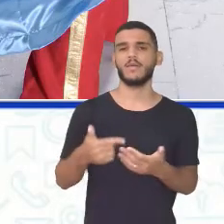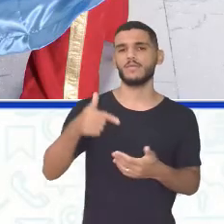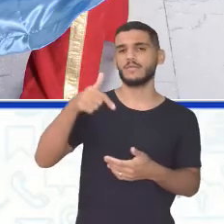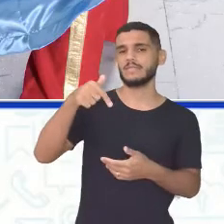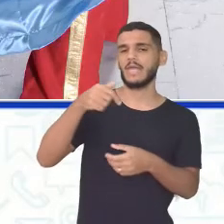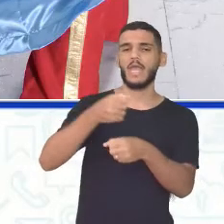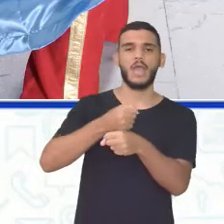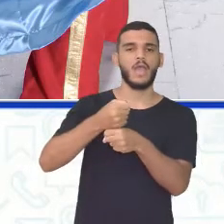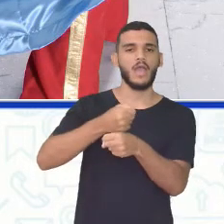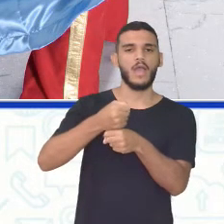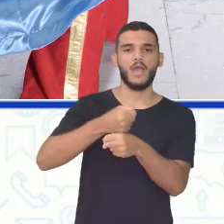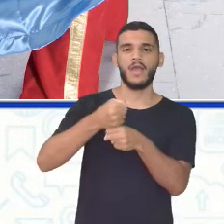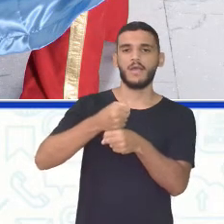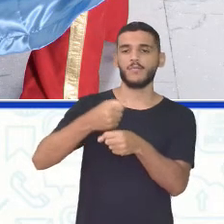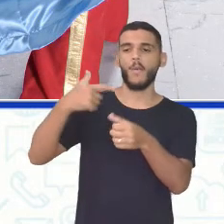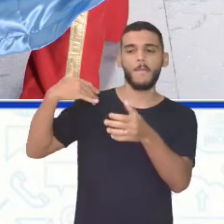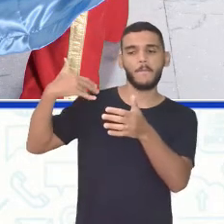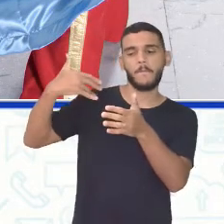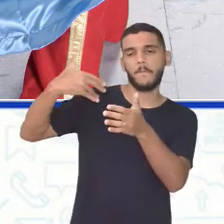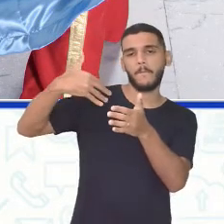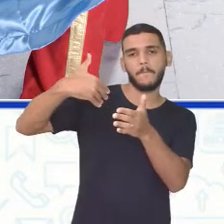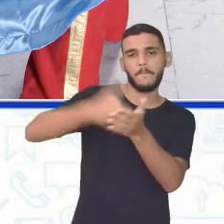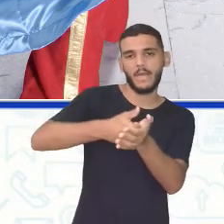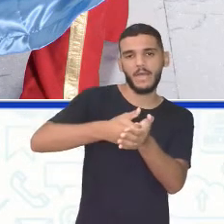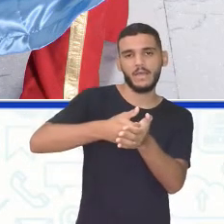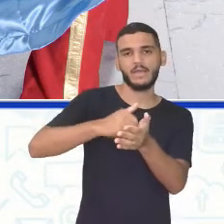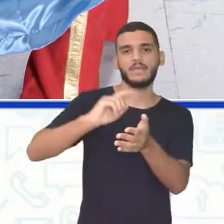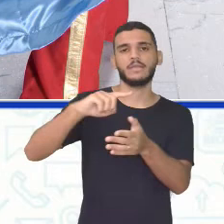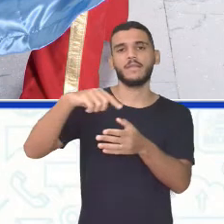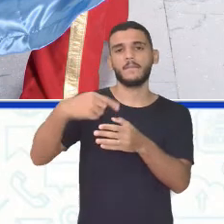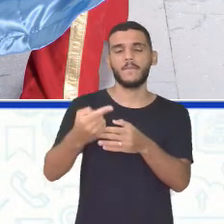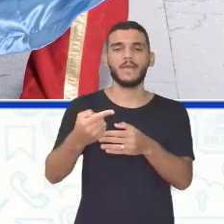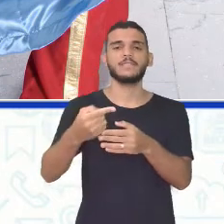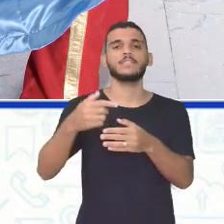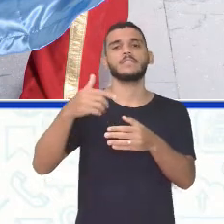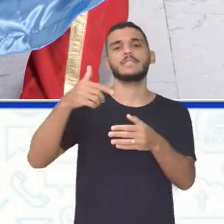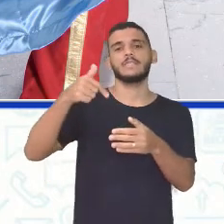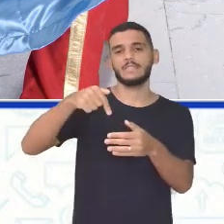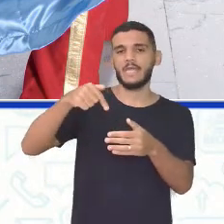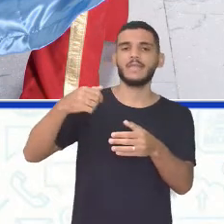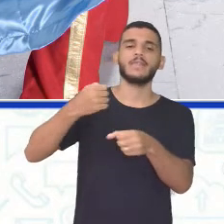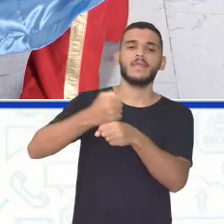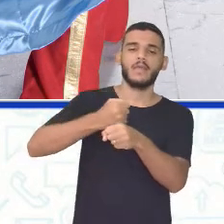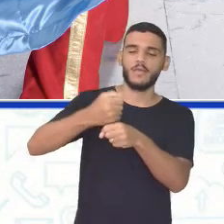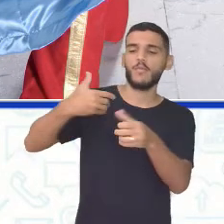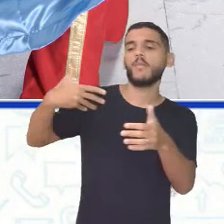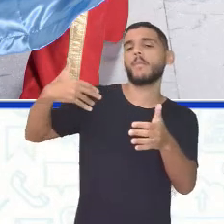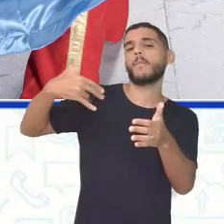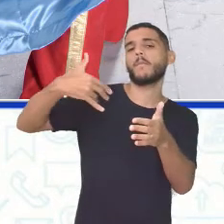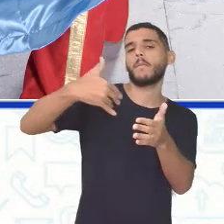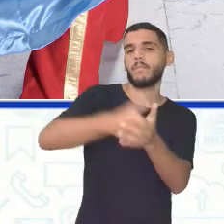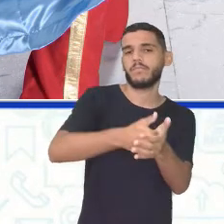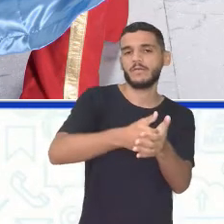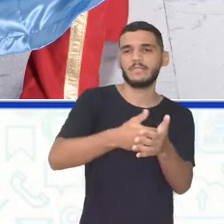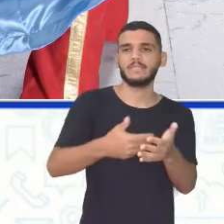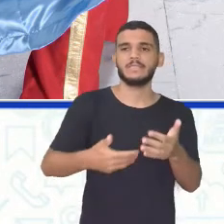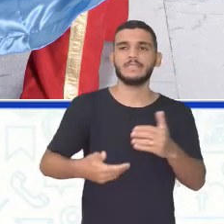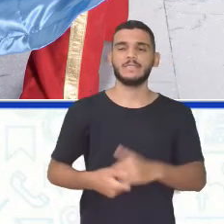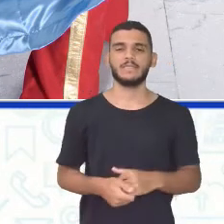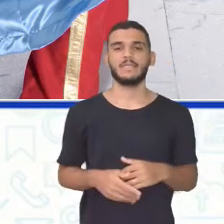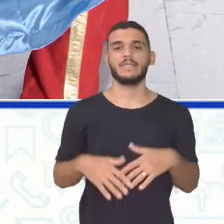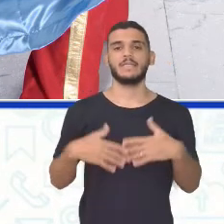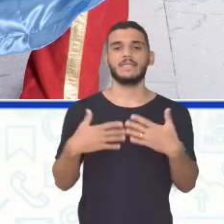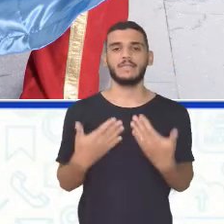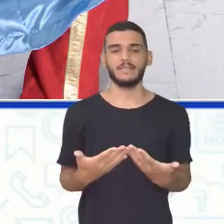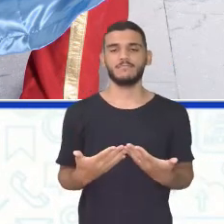anos se passaram e mais 7, ou seja, 14, né? Aí eu fiquei pensando também se não é 7 anos pra ele, 7 anos anos pra